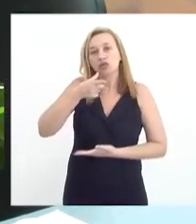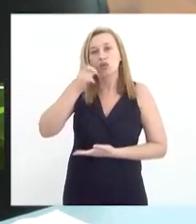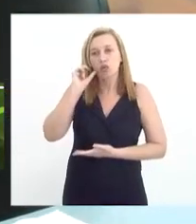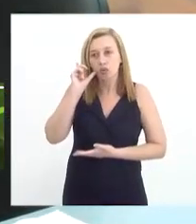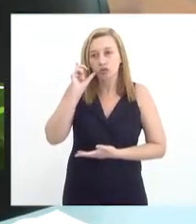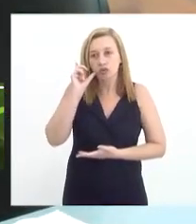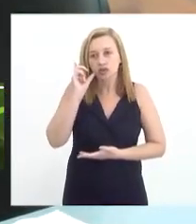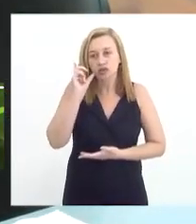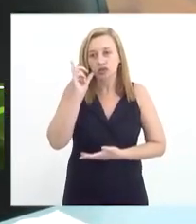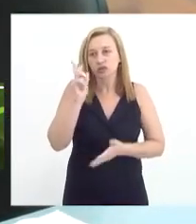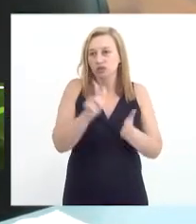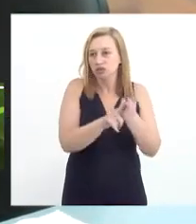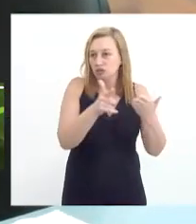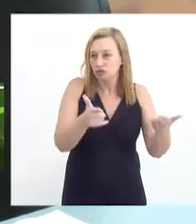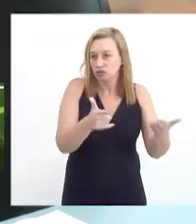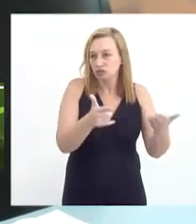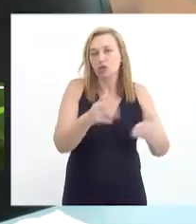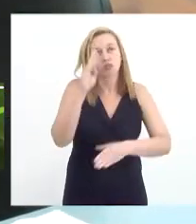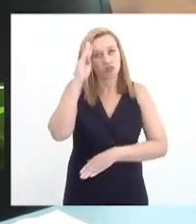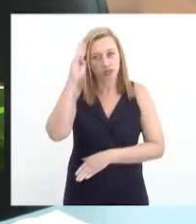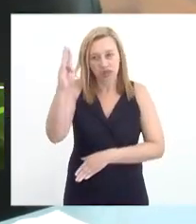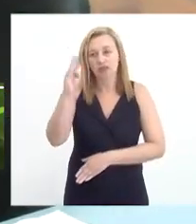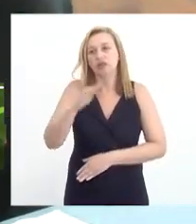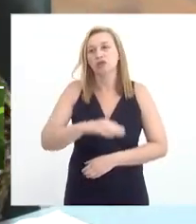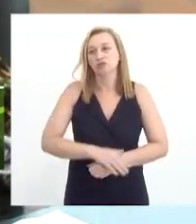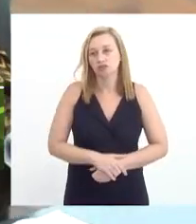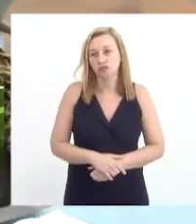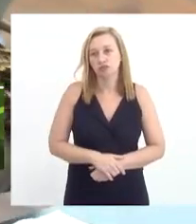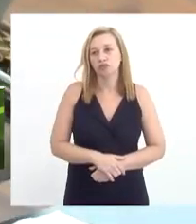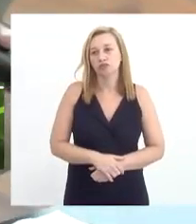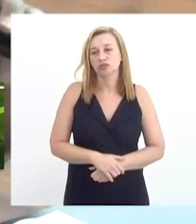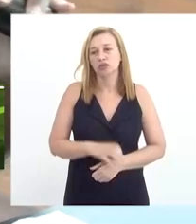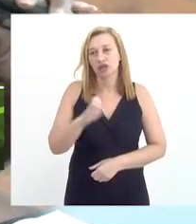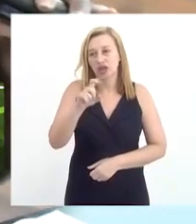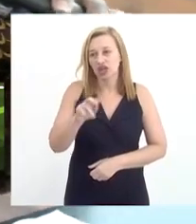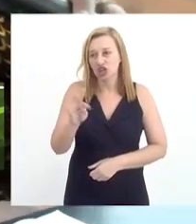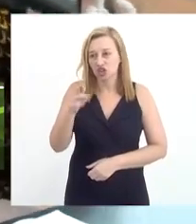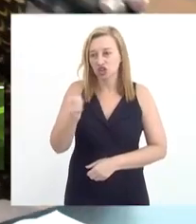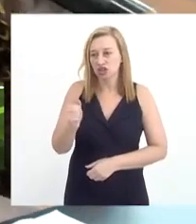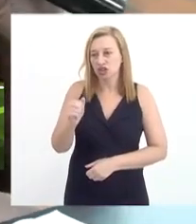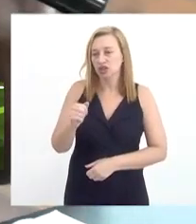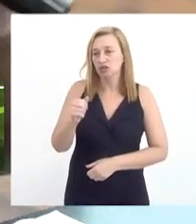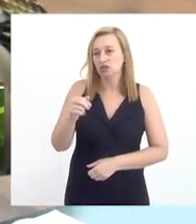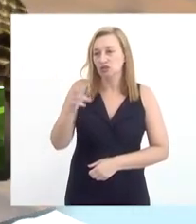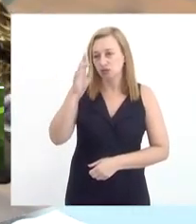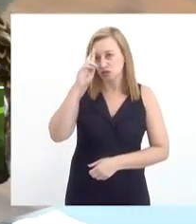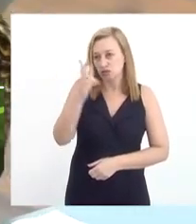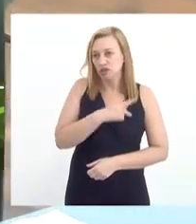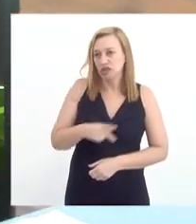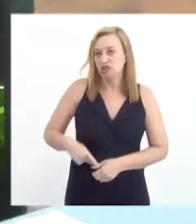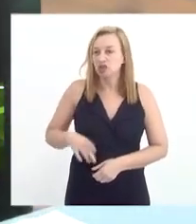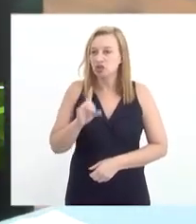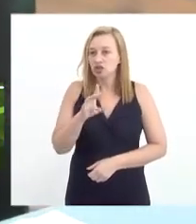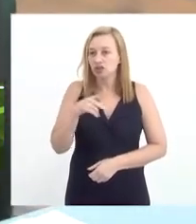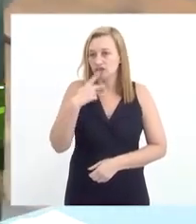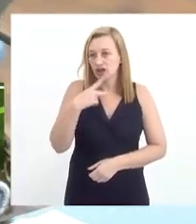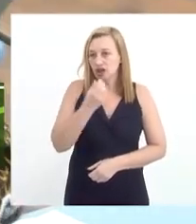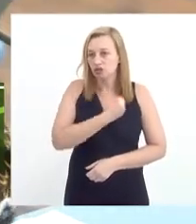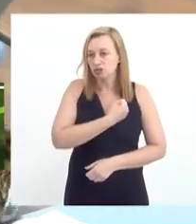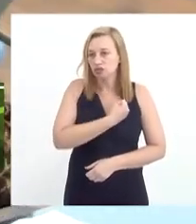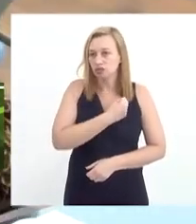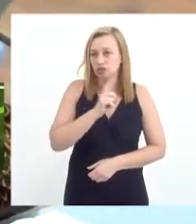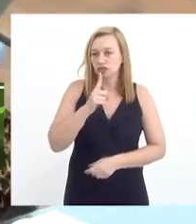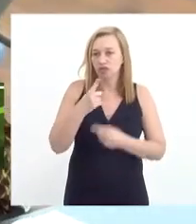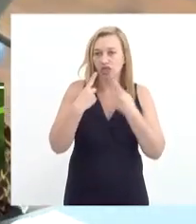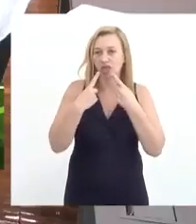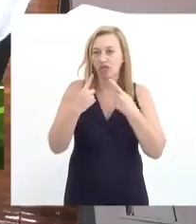Nas páginas Na página principal Do jornal extra Então É isso Presidente Eu só ia dar Um dado percentual Não ia fazer discurso